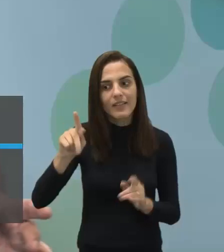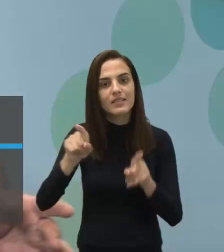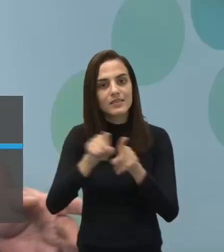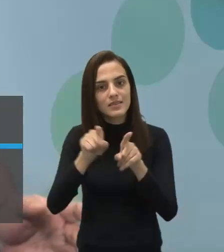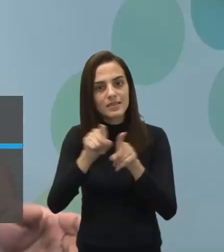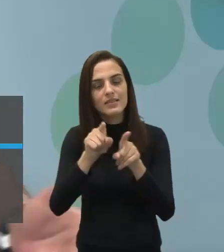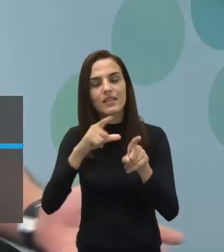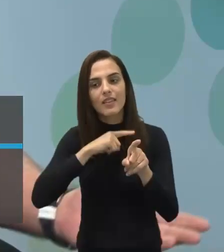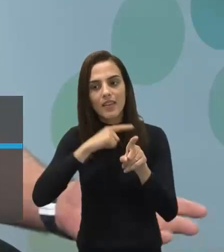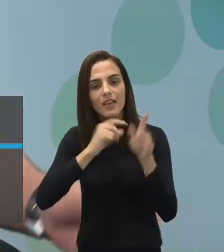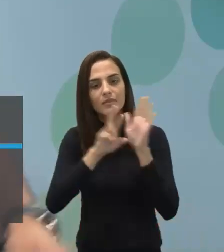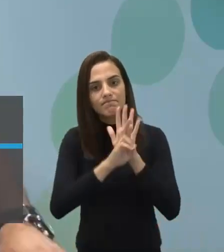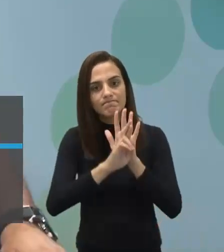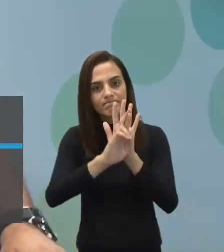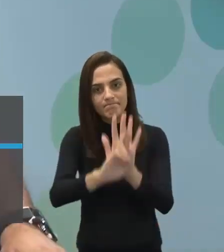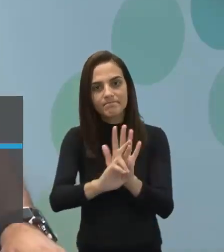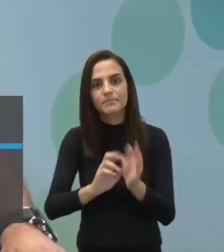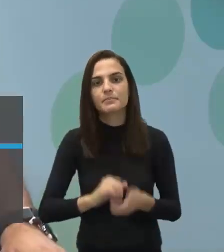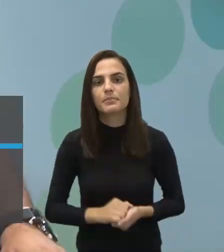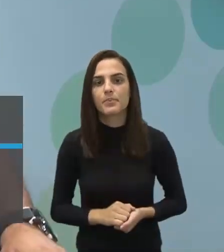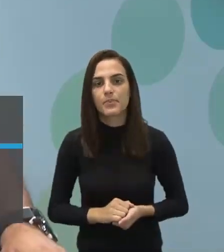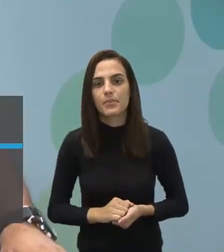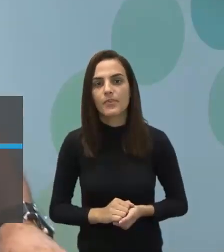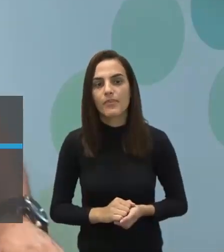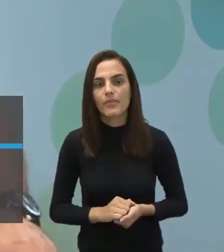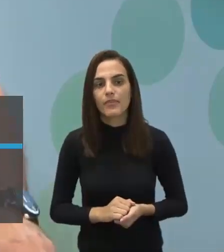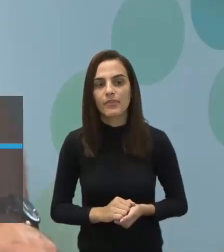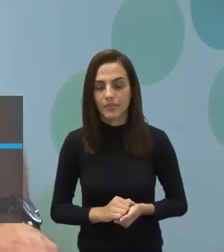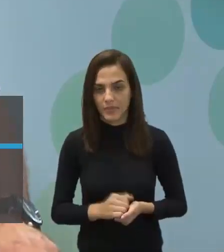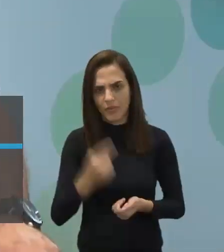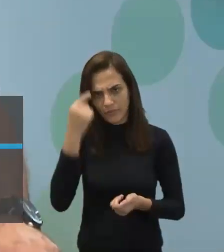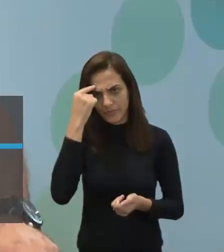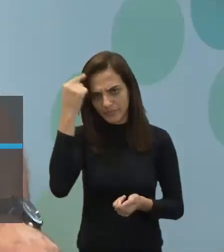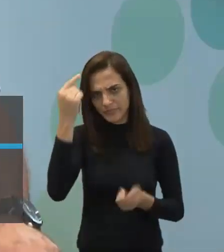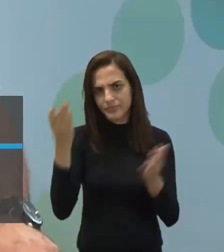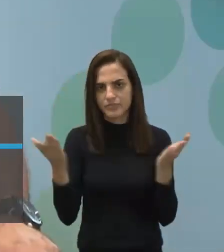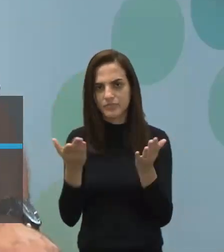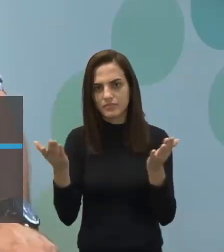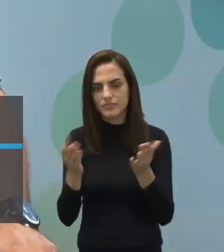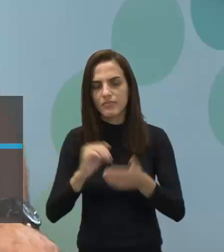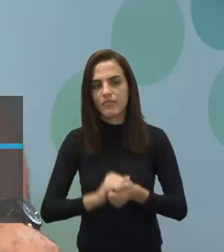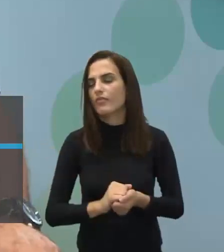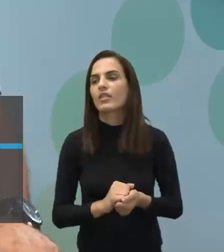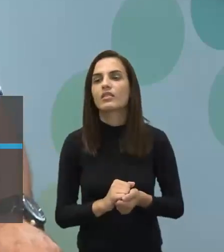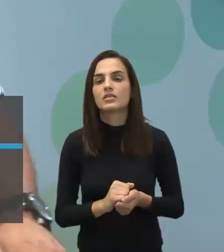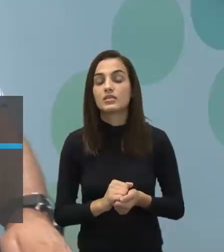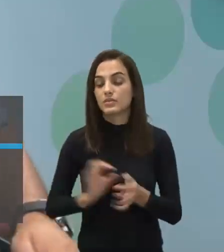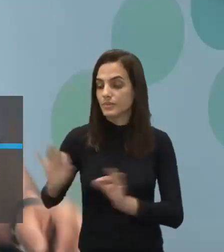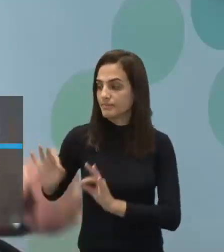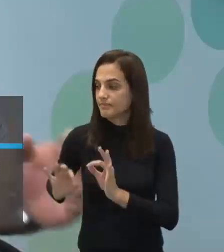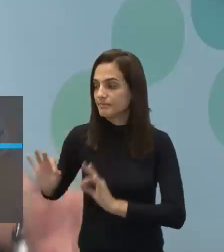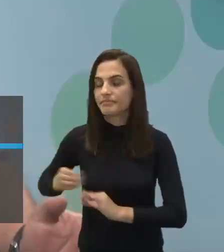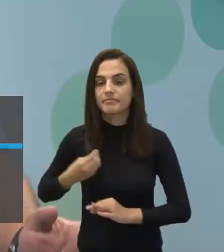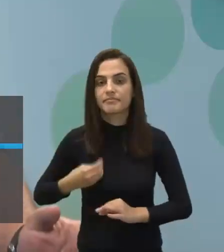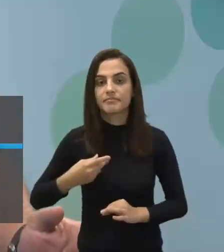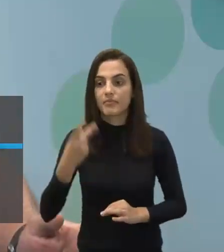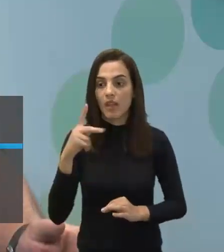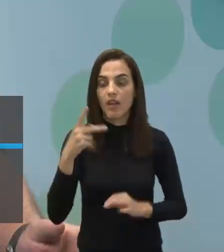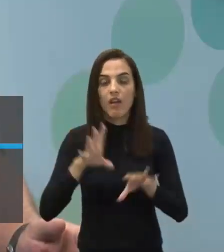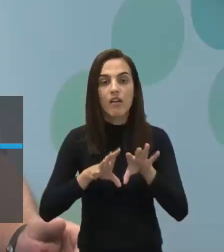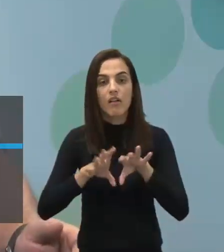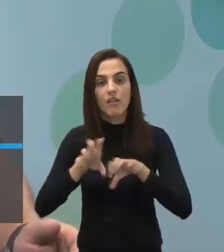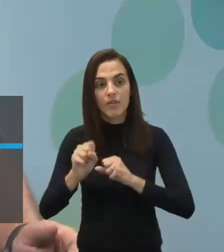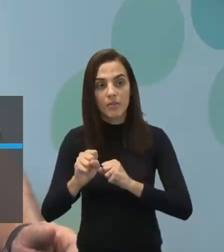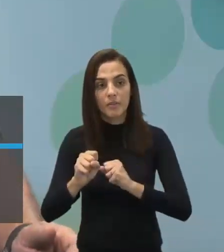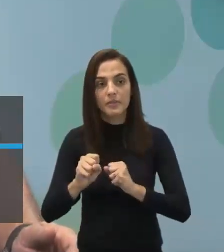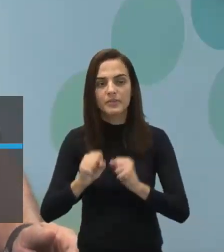né? Afinal de contas, né? E aí, vamos pensar agora num direcionamento do projeto de vida. Ele é formado de uma forma, e